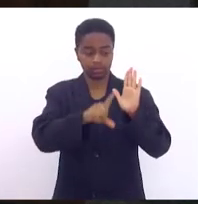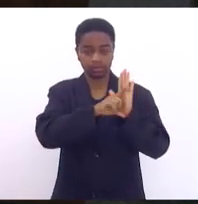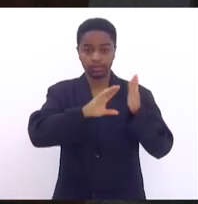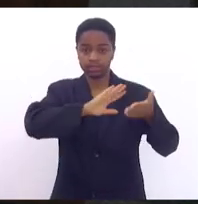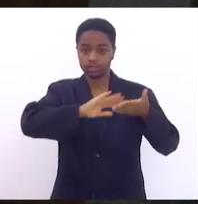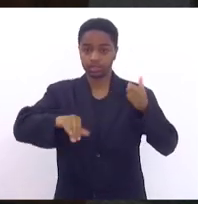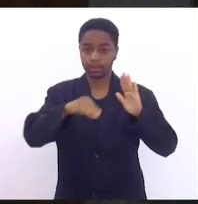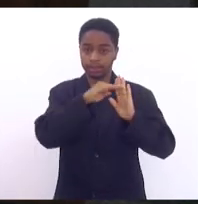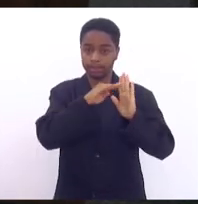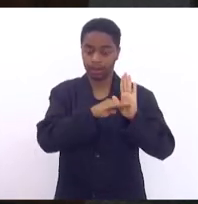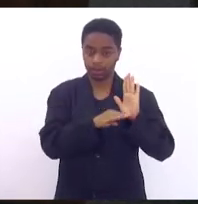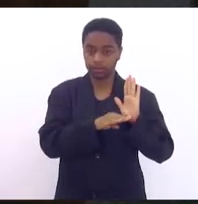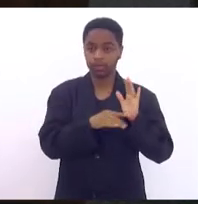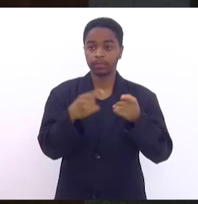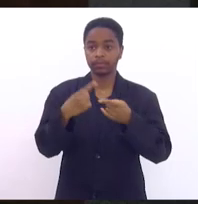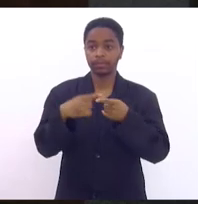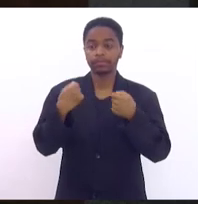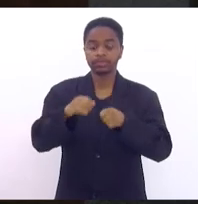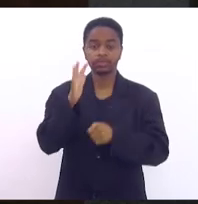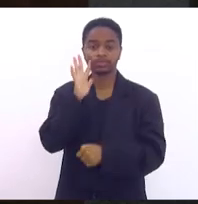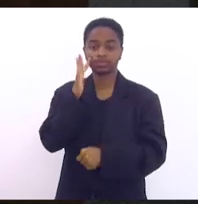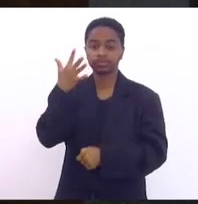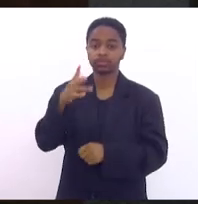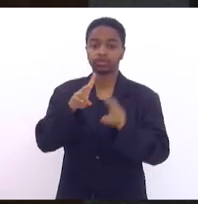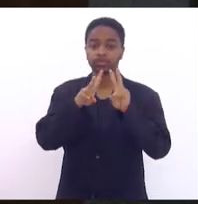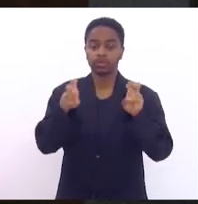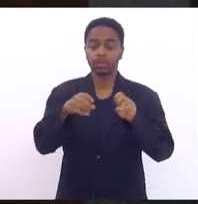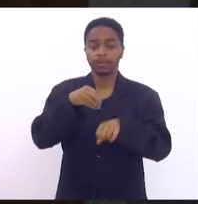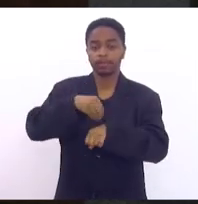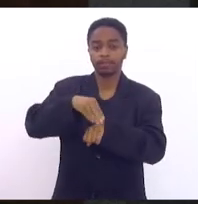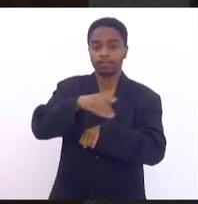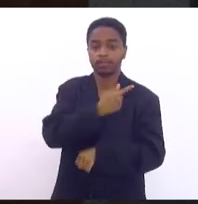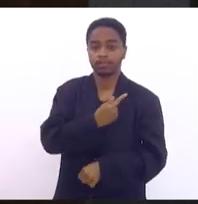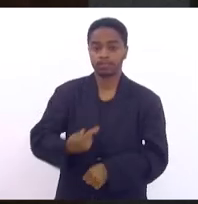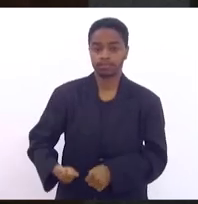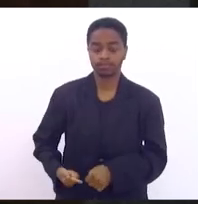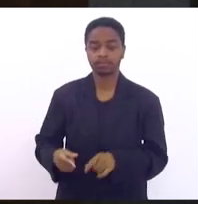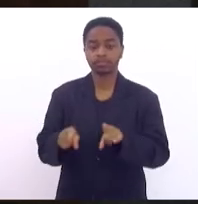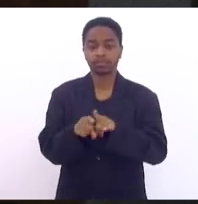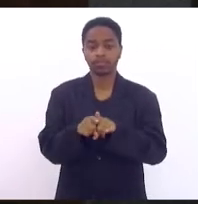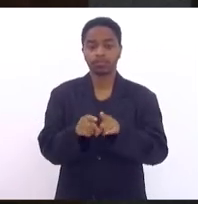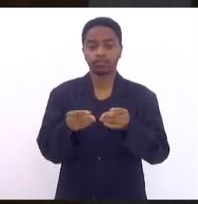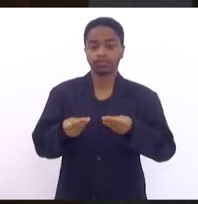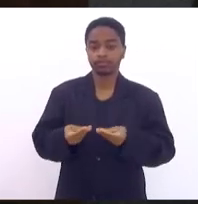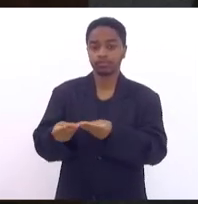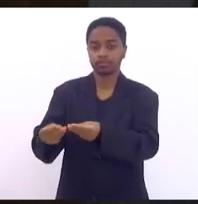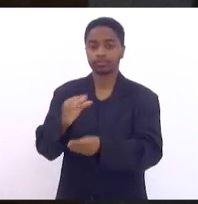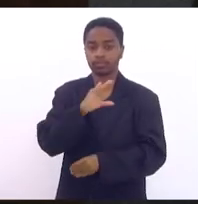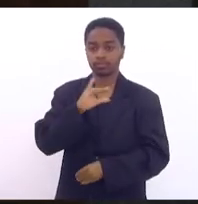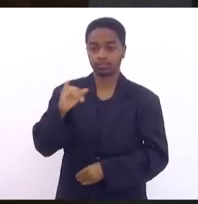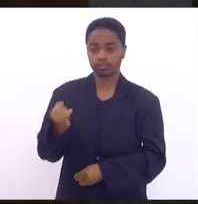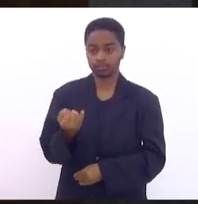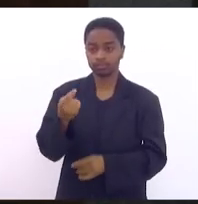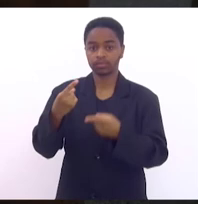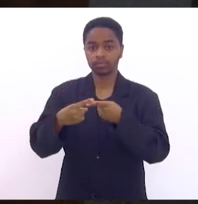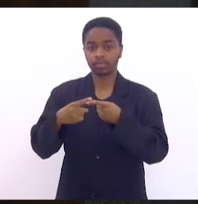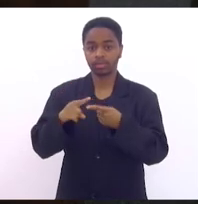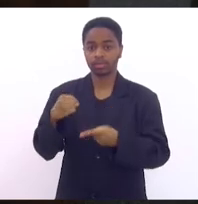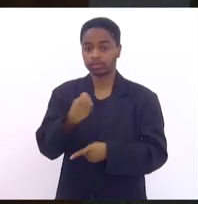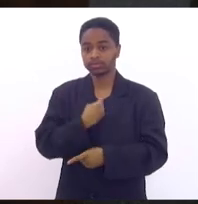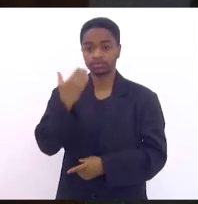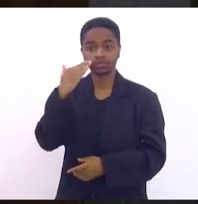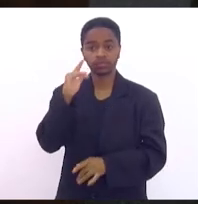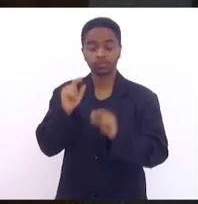haja deliberação sobre a mensagem do governo, para que seja remetida à CCJ, pois, no nosso modesto